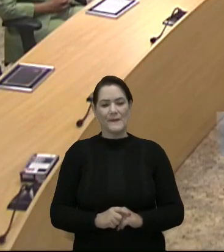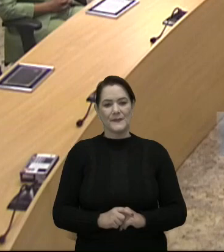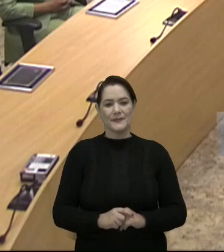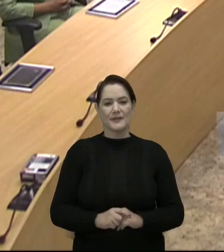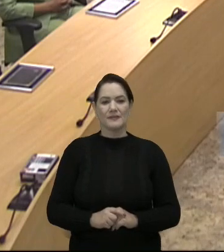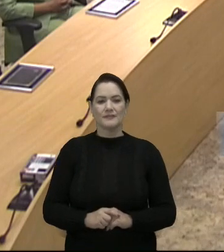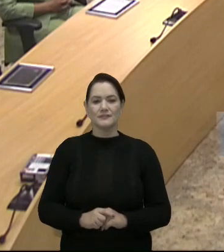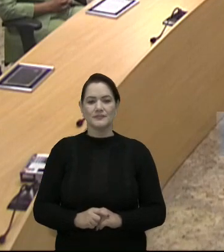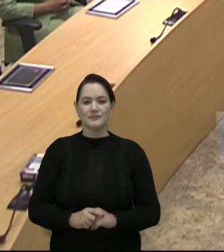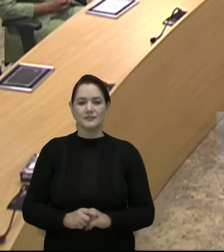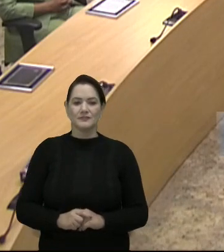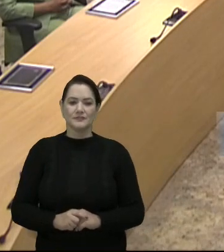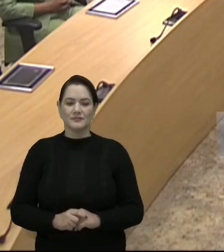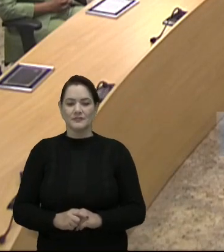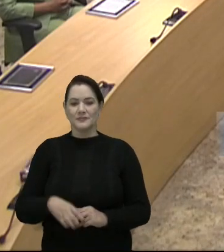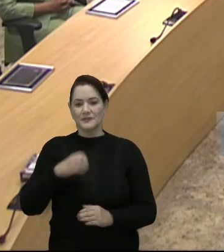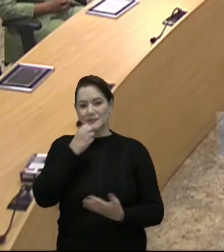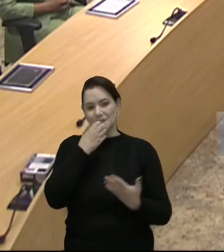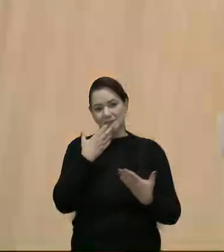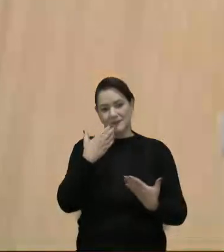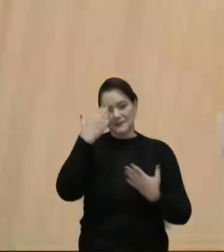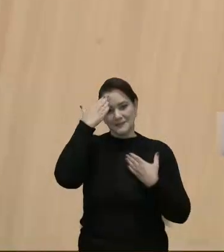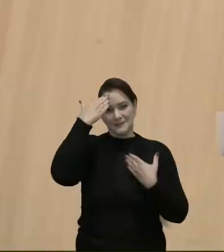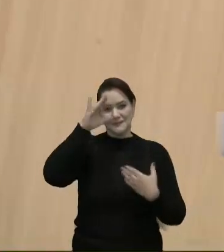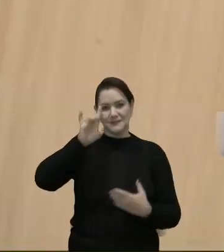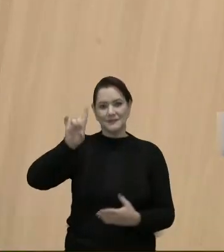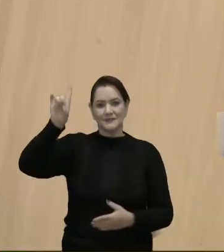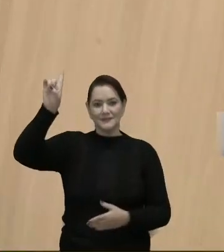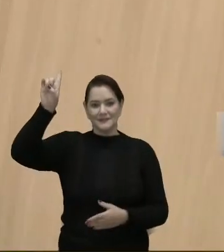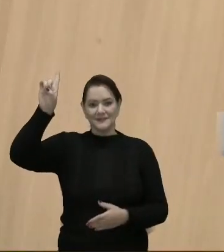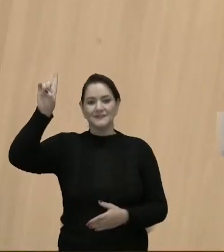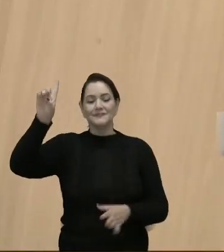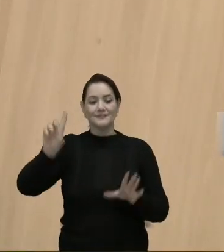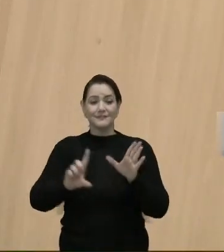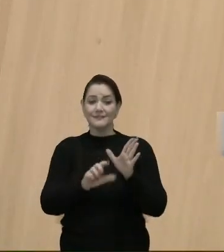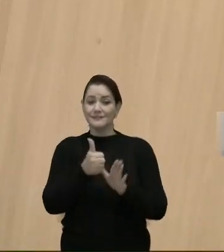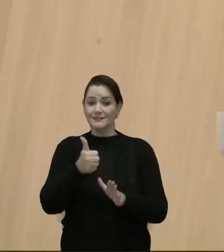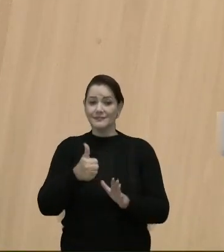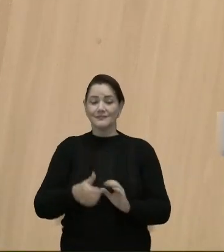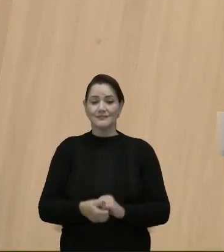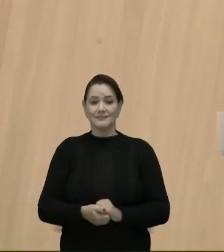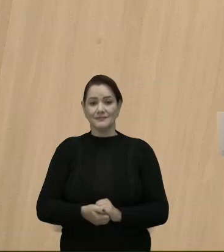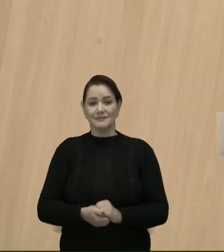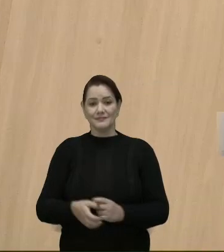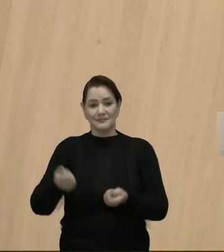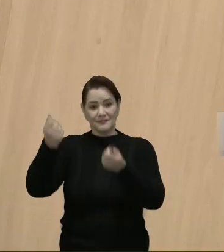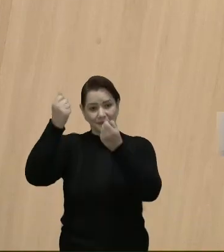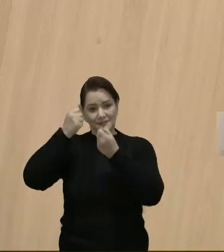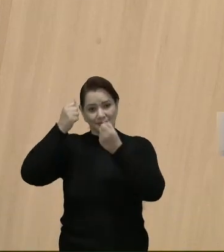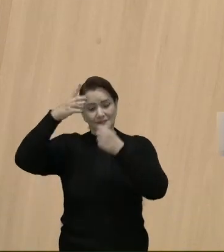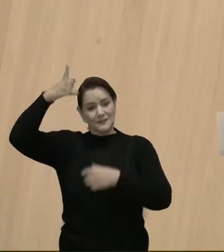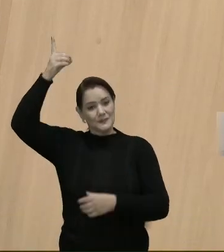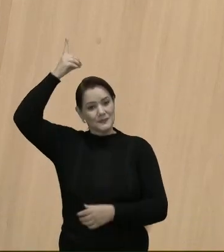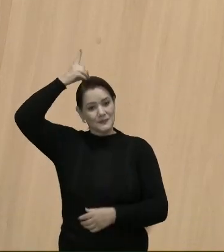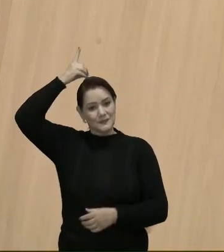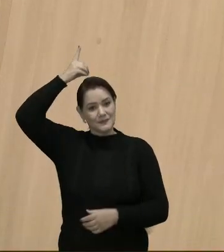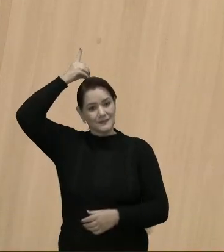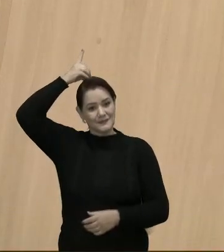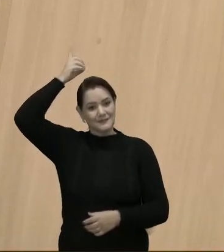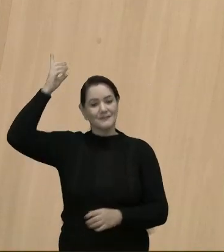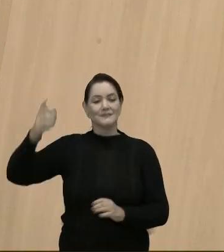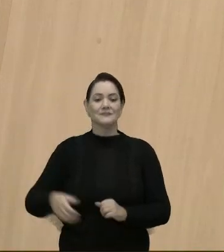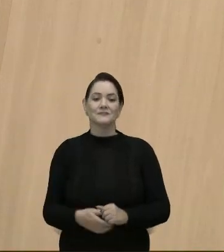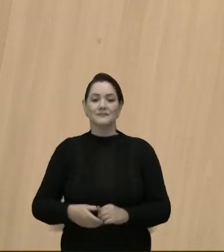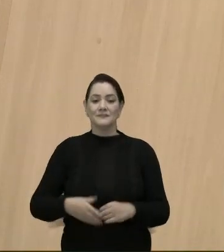Bom, sem dúvida nenhuma, agradeço a Deus, em primeiro lugar, por ter me dado esse dom, né? Me dado